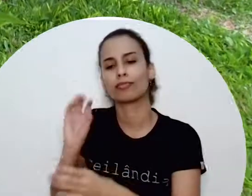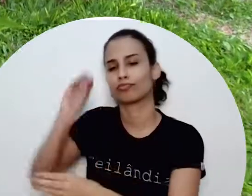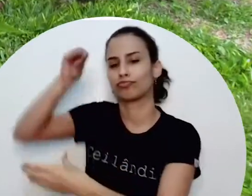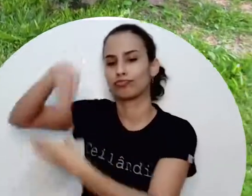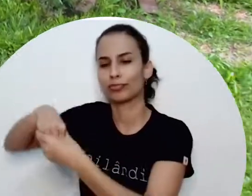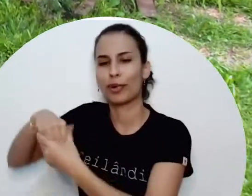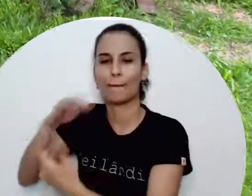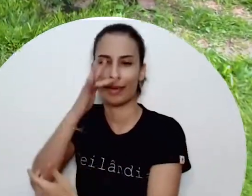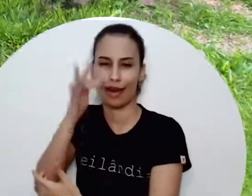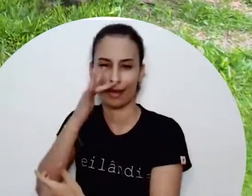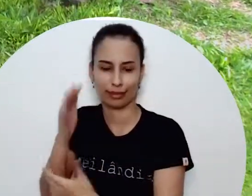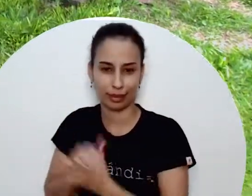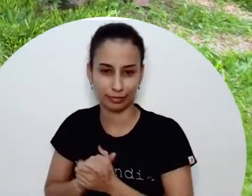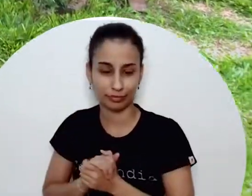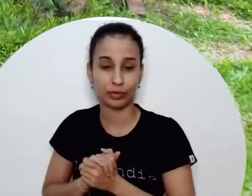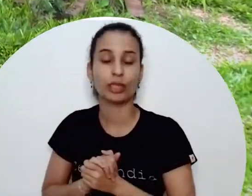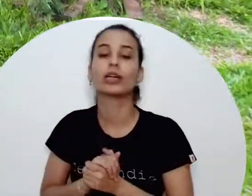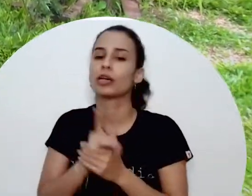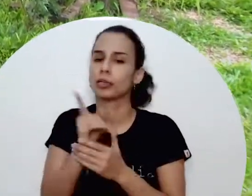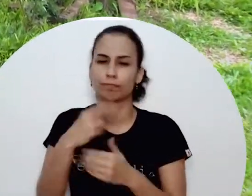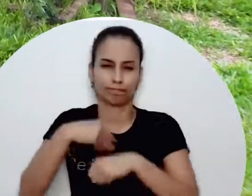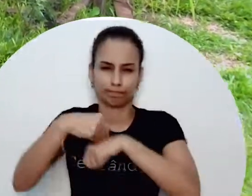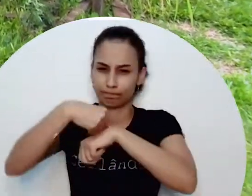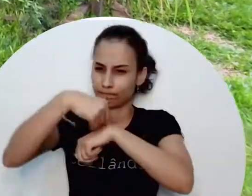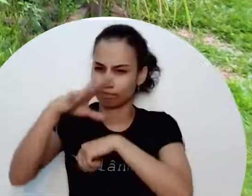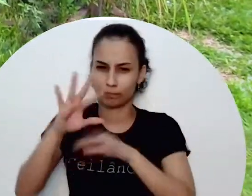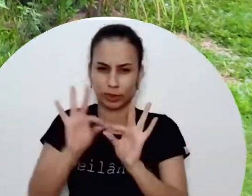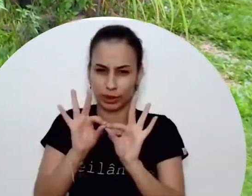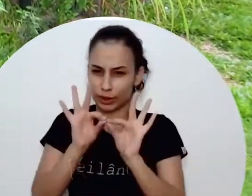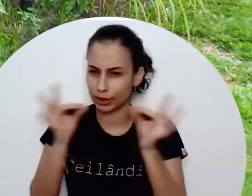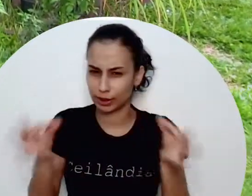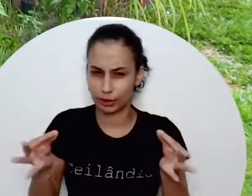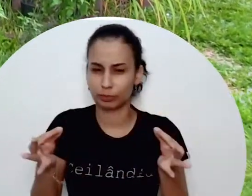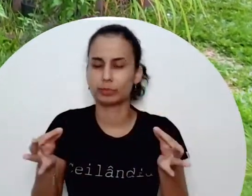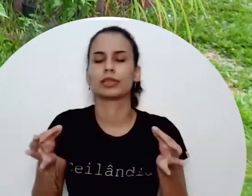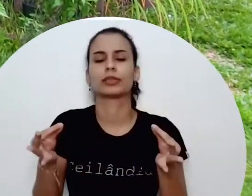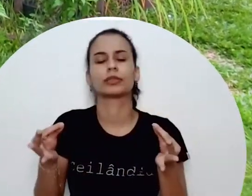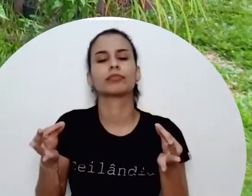colocar nas nossas plantas. Como é que a gente vai fazer isso? A gente pode simplesmente